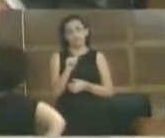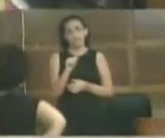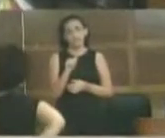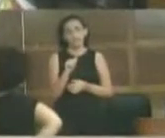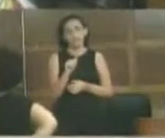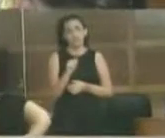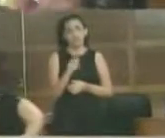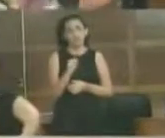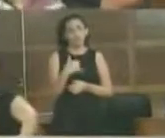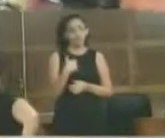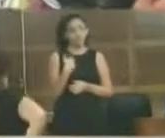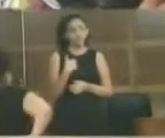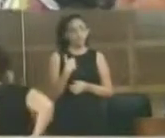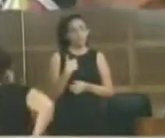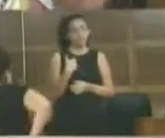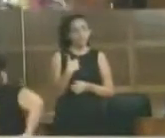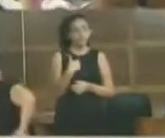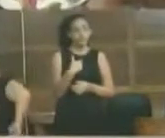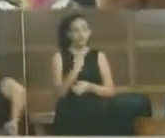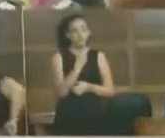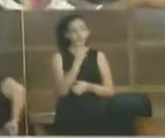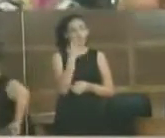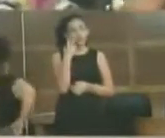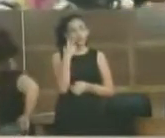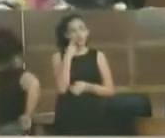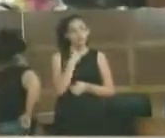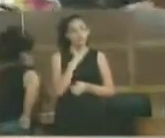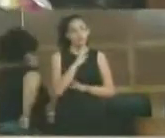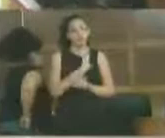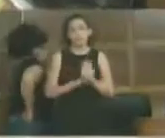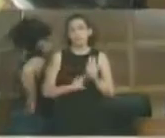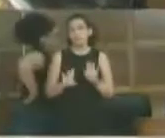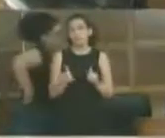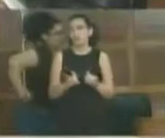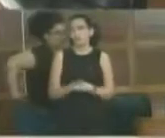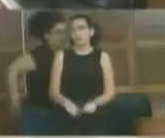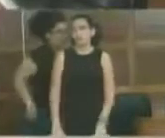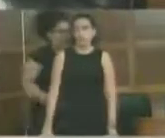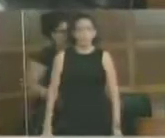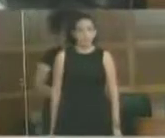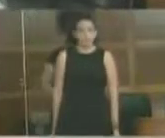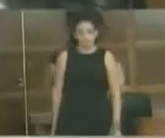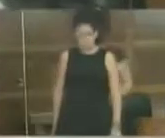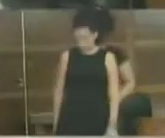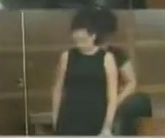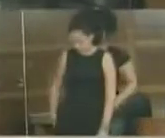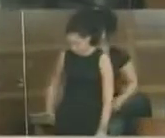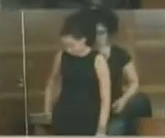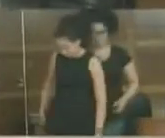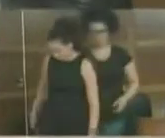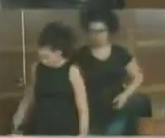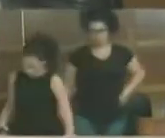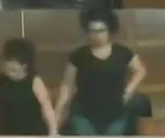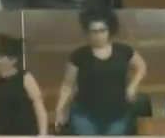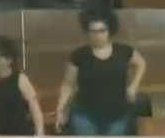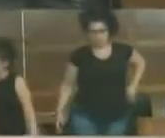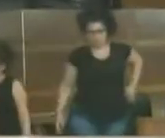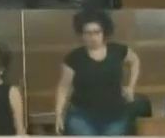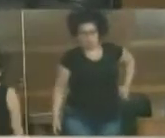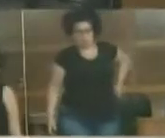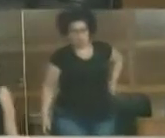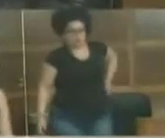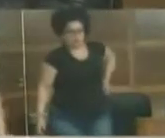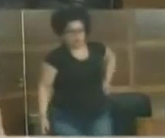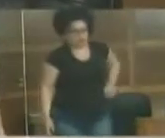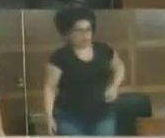Né? Fora os meus adotivos, que a gente cuida aí todo dia, ajudando um pouquinho. Né? Posso partir